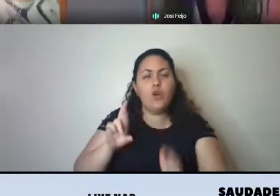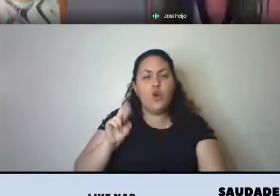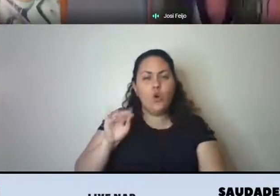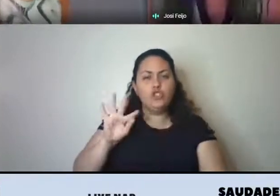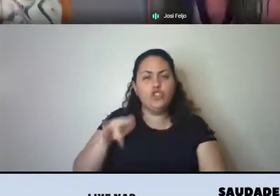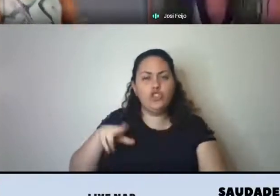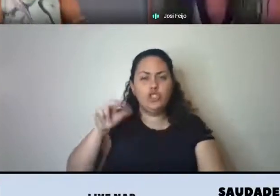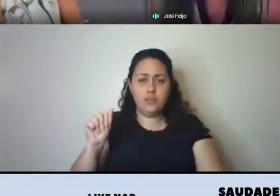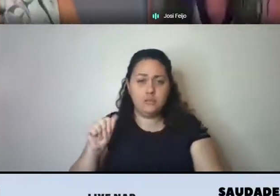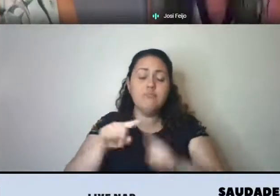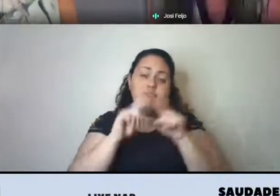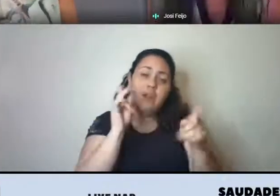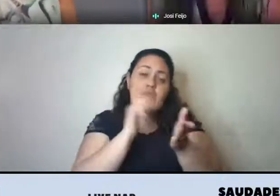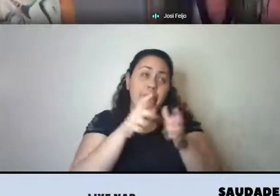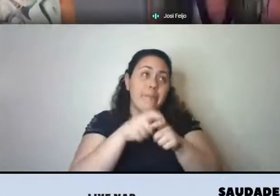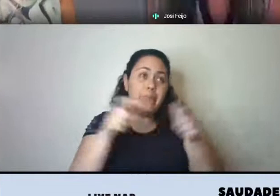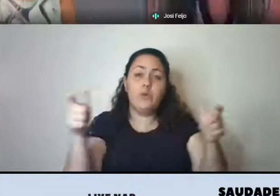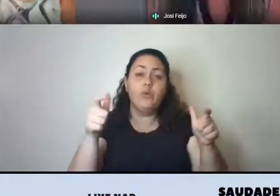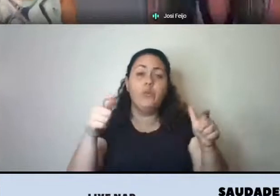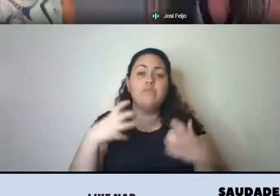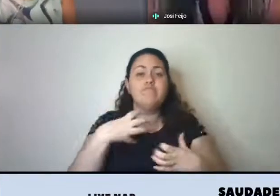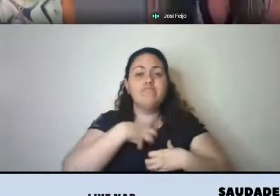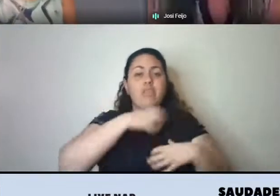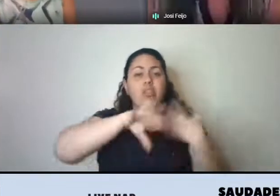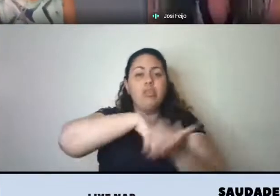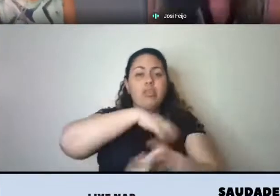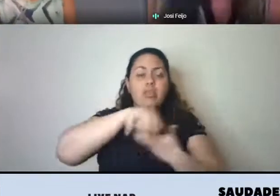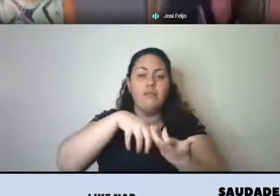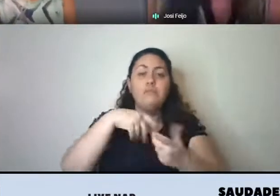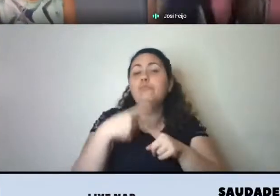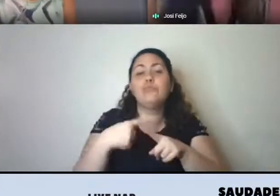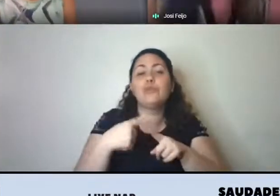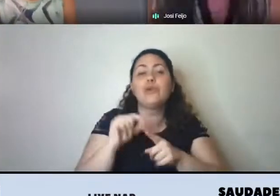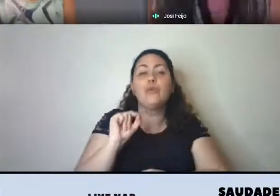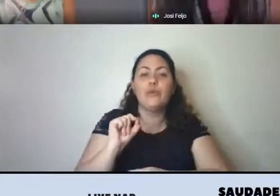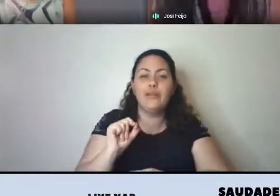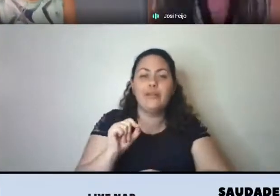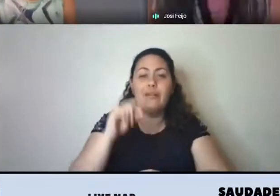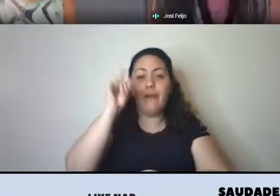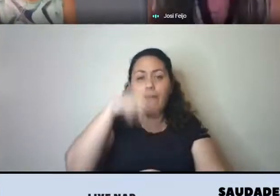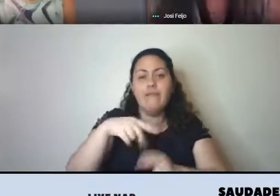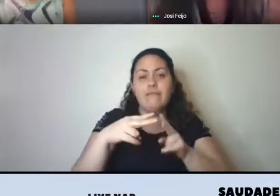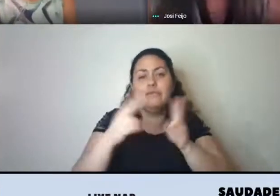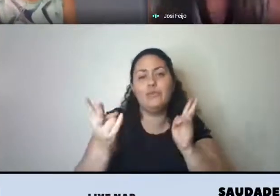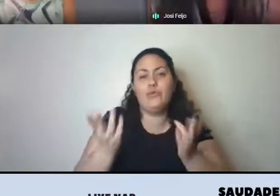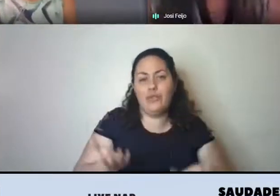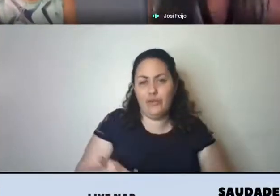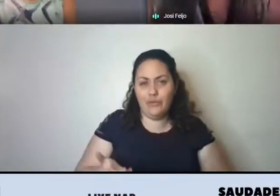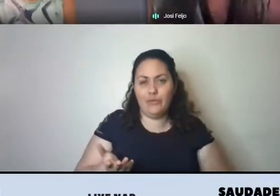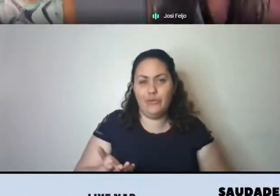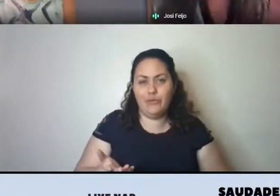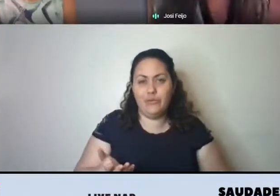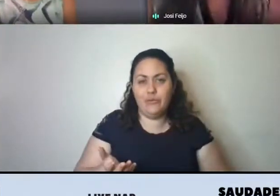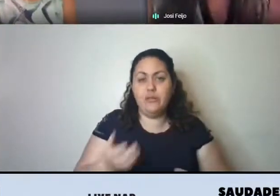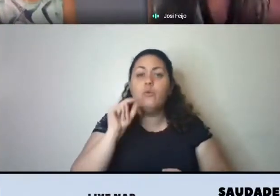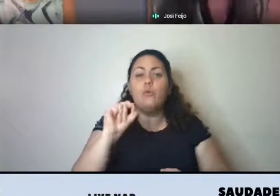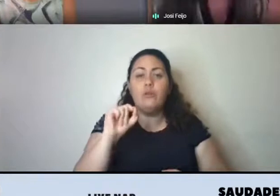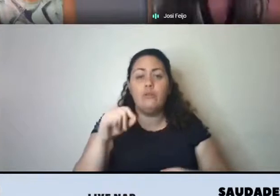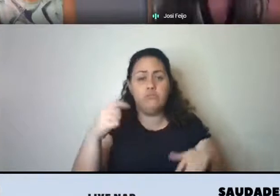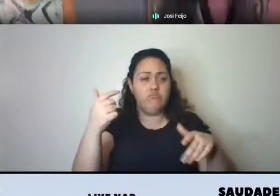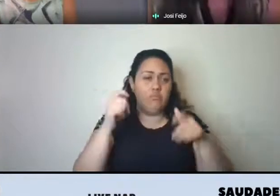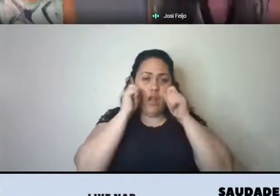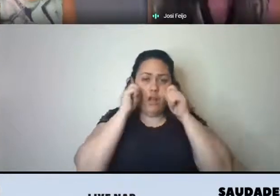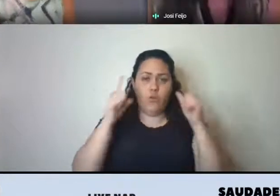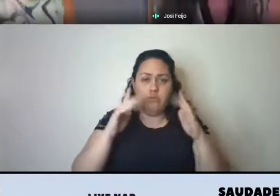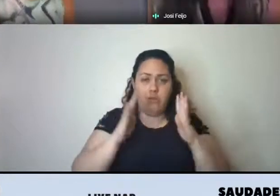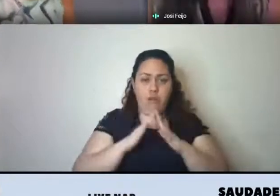ficou muito desregulado, assim, porque era um contexto virtual, né? Você acordava em casa, trabalhava em